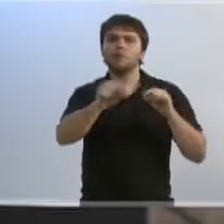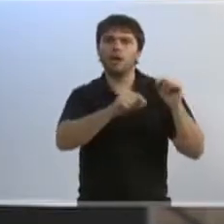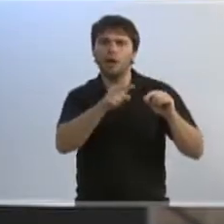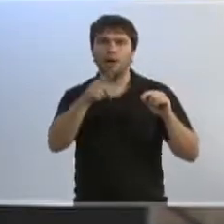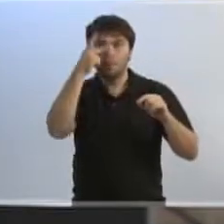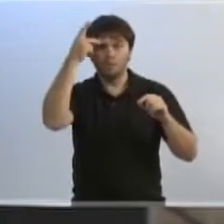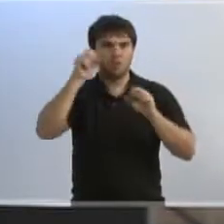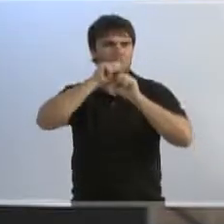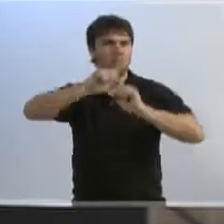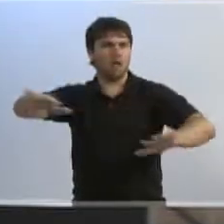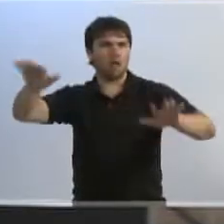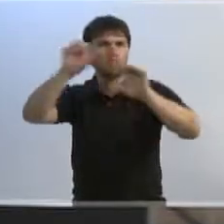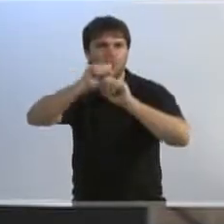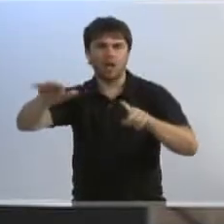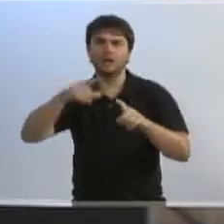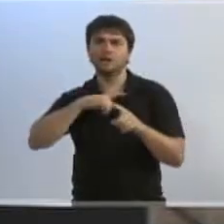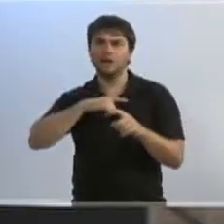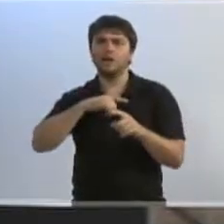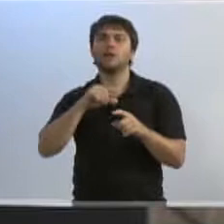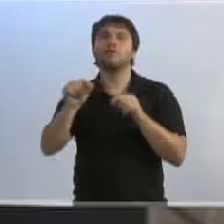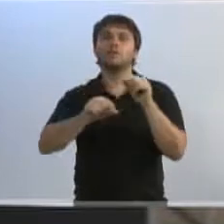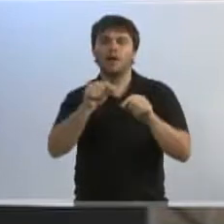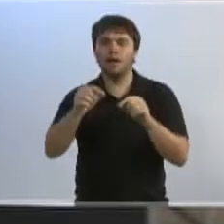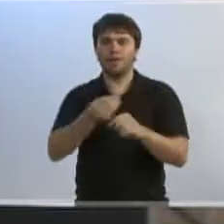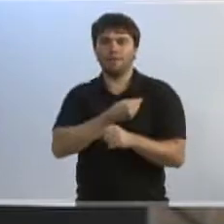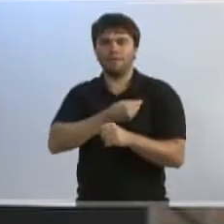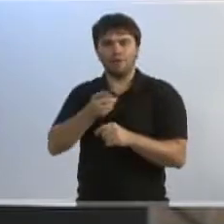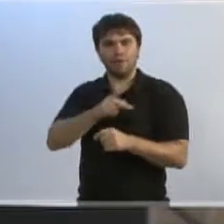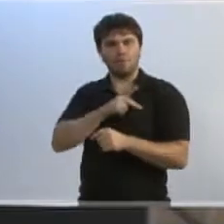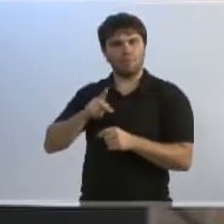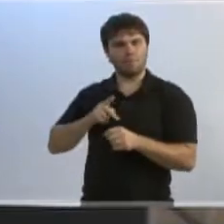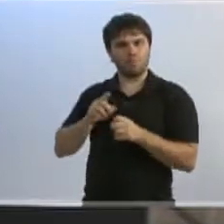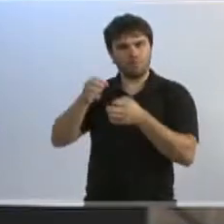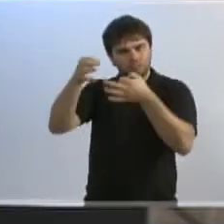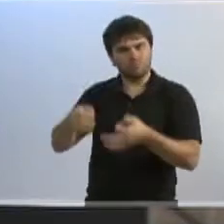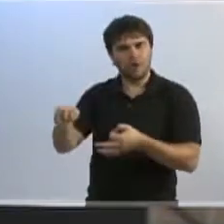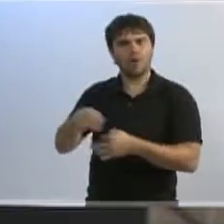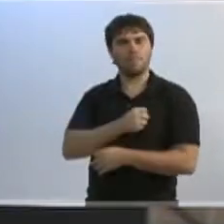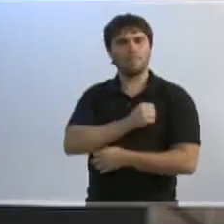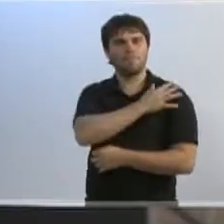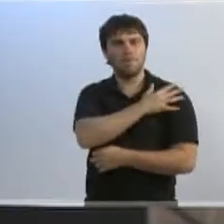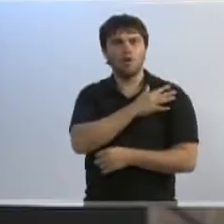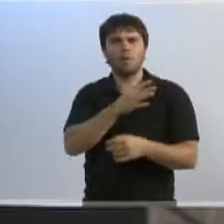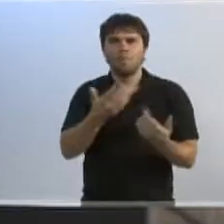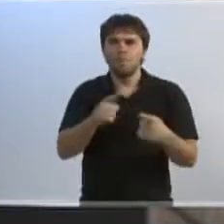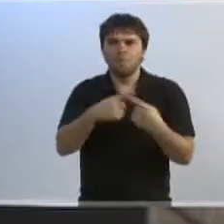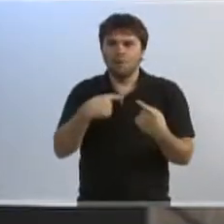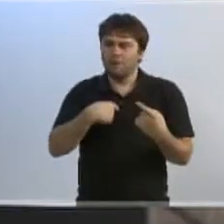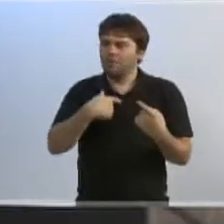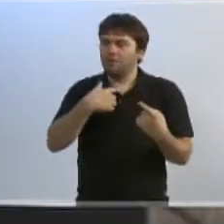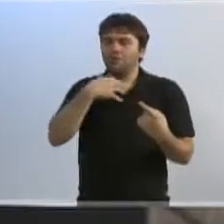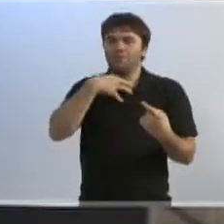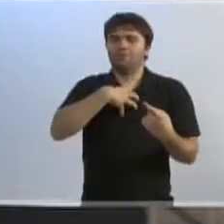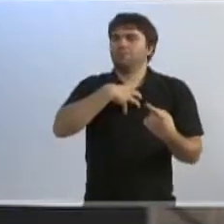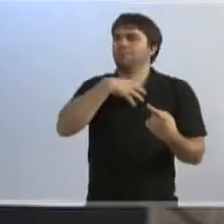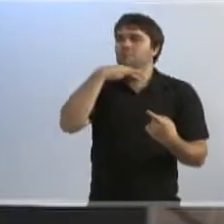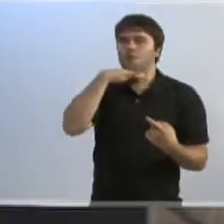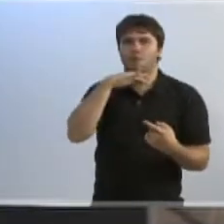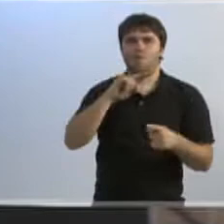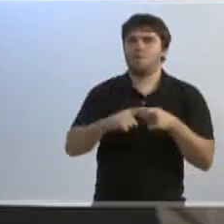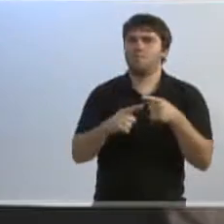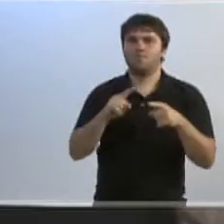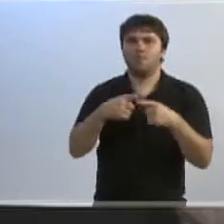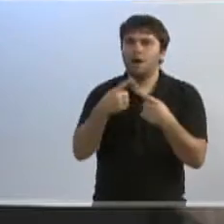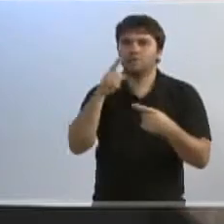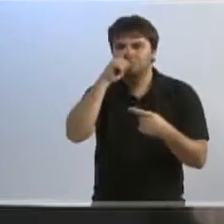e detonando uma imagem consolidada de uma vida pública correta, que é a vida pública do prefeito, eu achei lamentável. É complicadíssimo e a gente